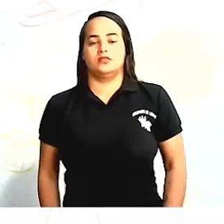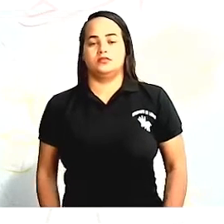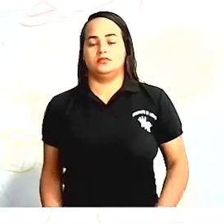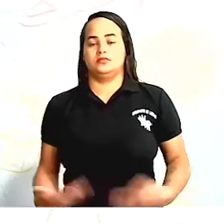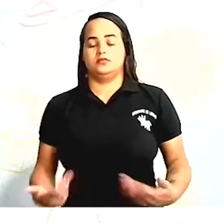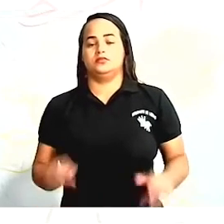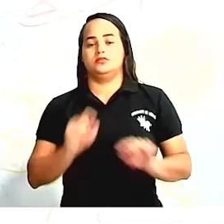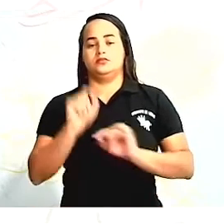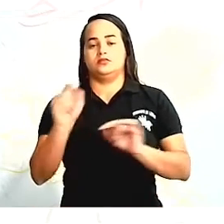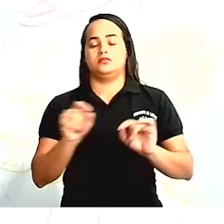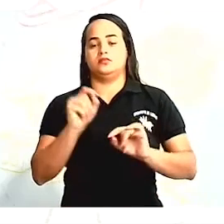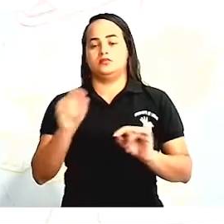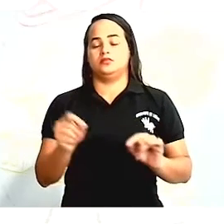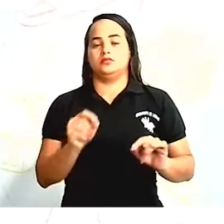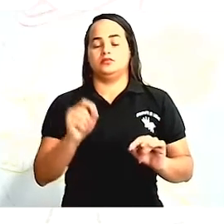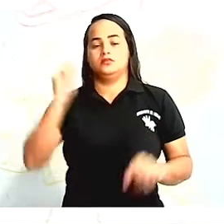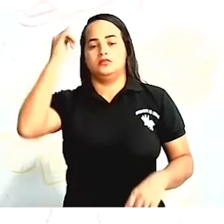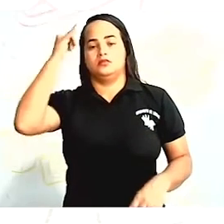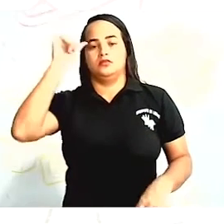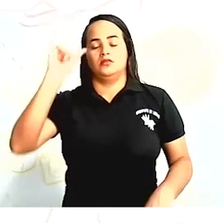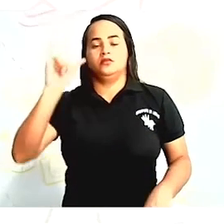lá na nossa